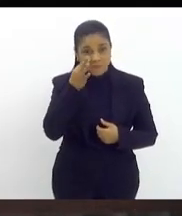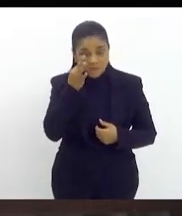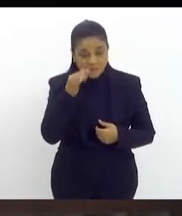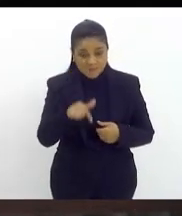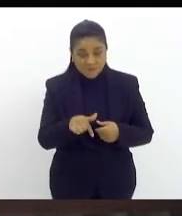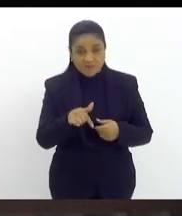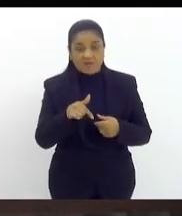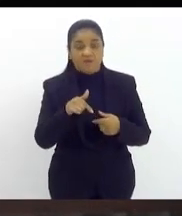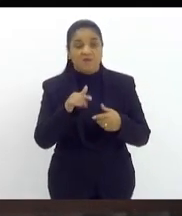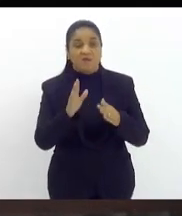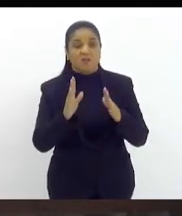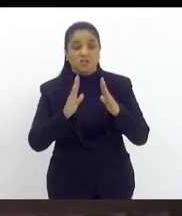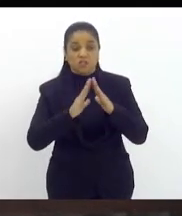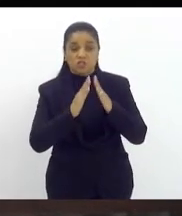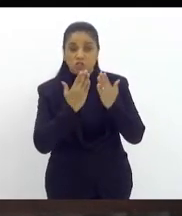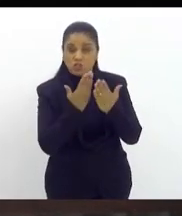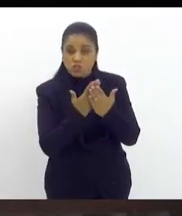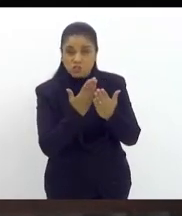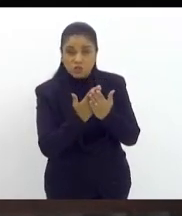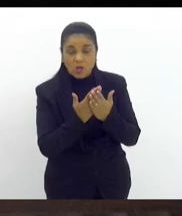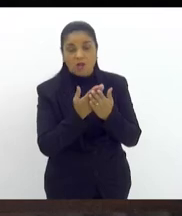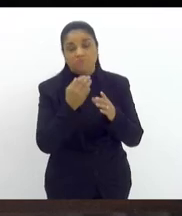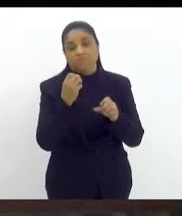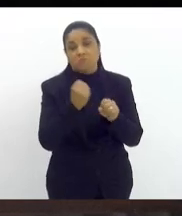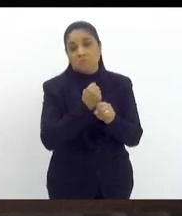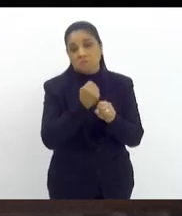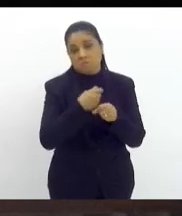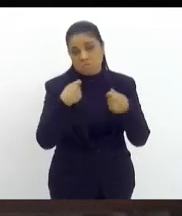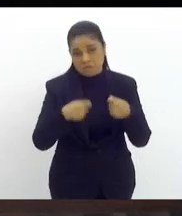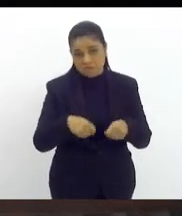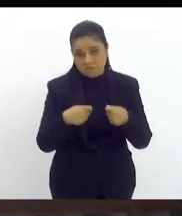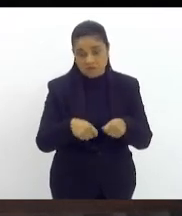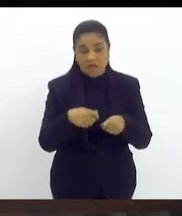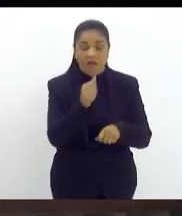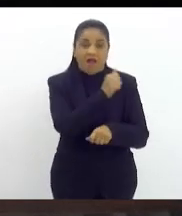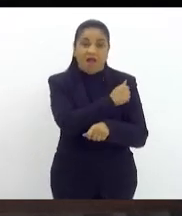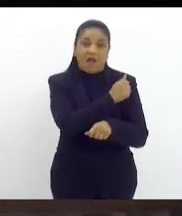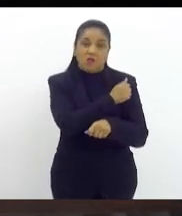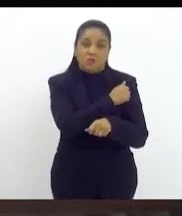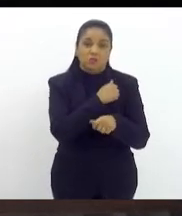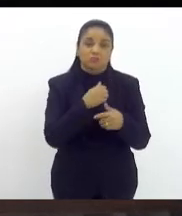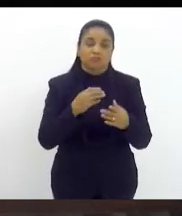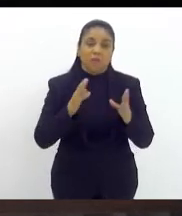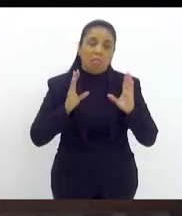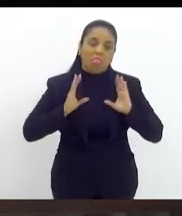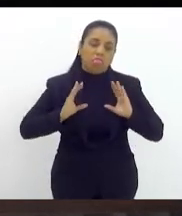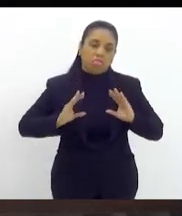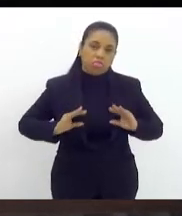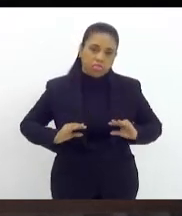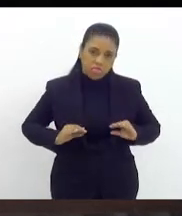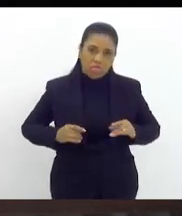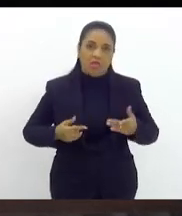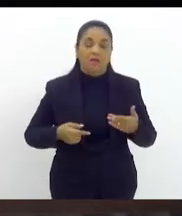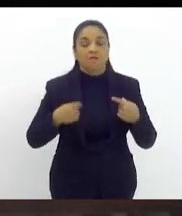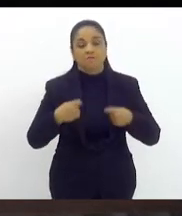escola sem manutenção, alunos e alunas desmotivados pela dificuldade de aprendizagem no ensino remoto e